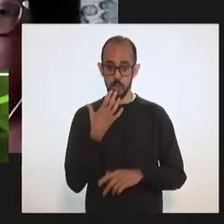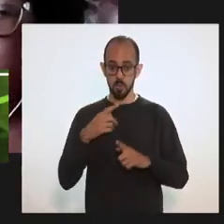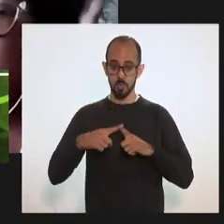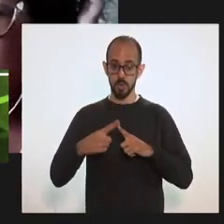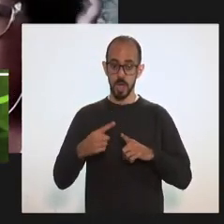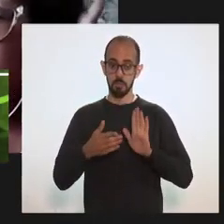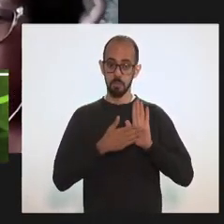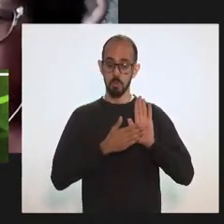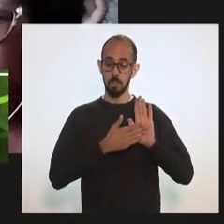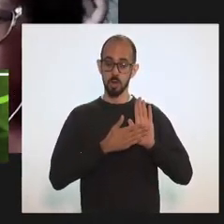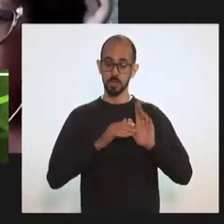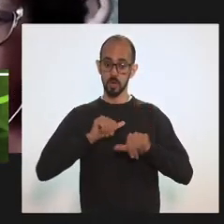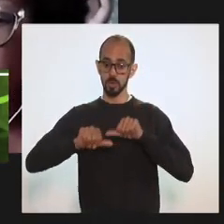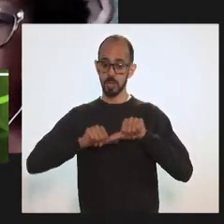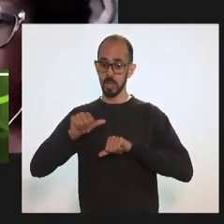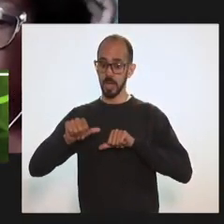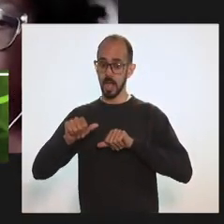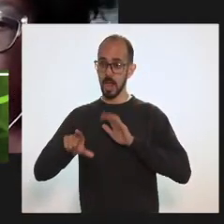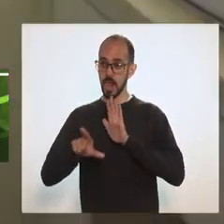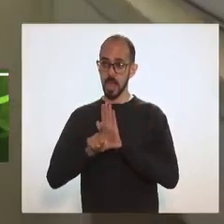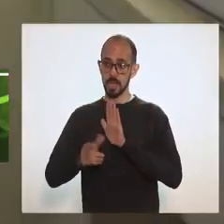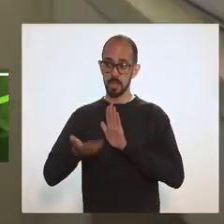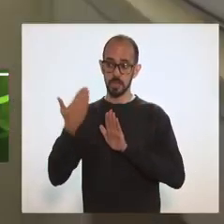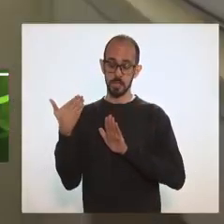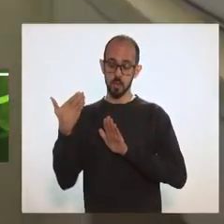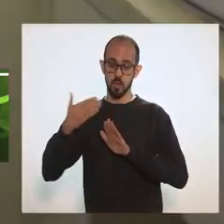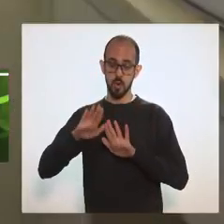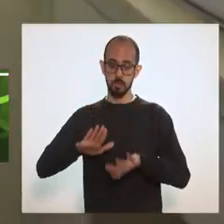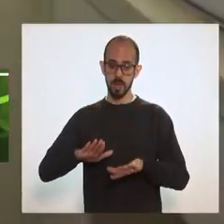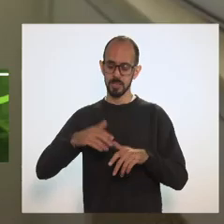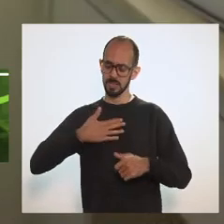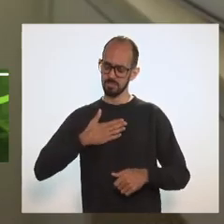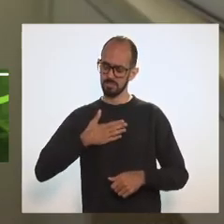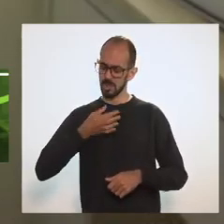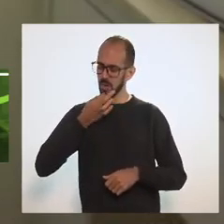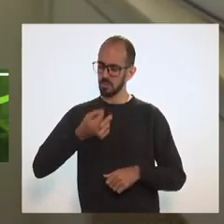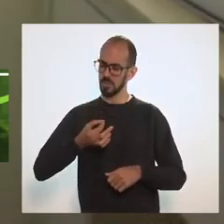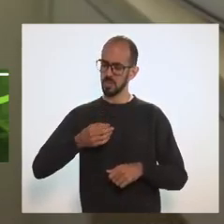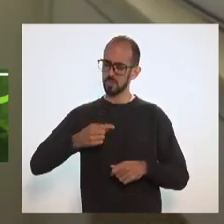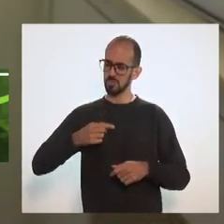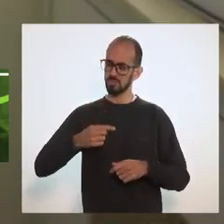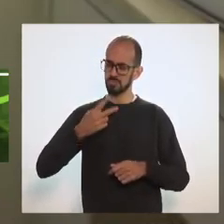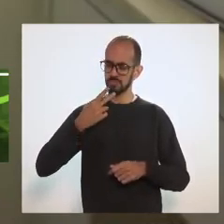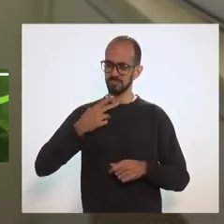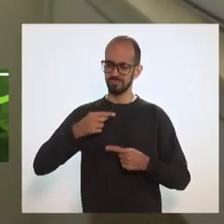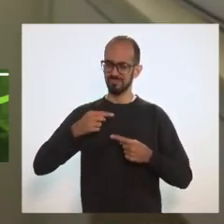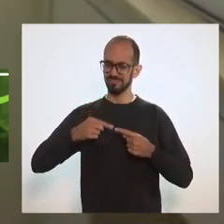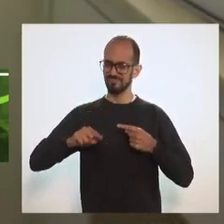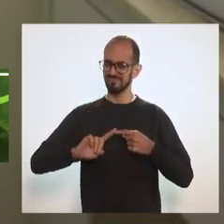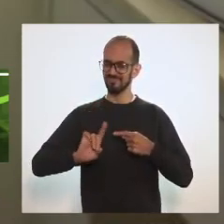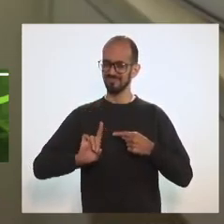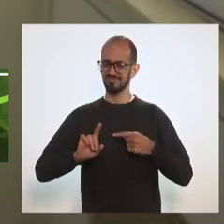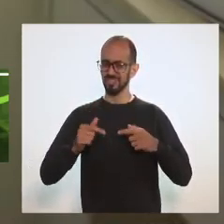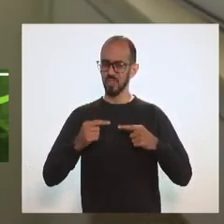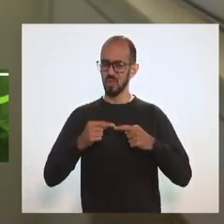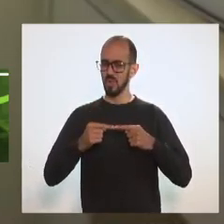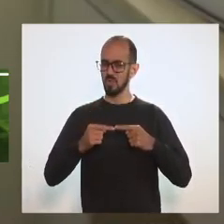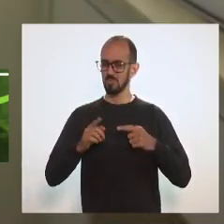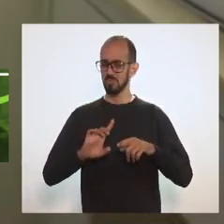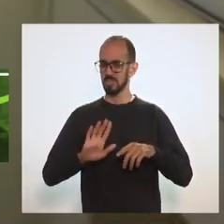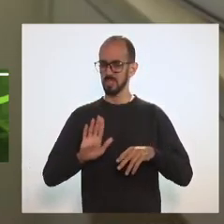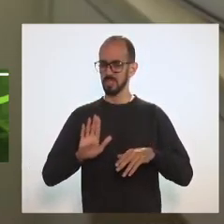dá uma comparaçãozinha, por favor, só isso. Para não pedir, só para uma sessão, para ver se o seu fundamento está bom